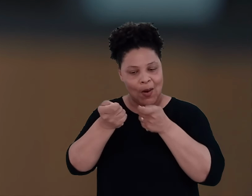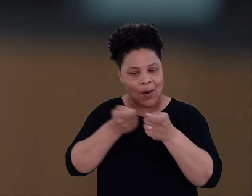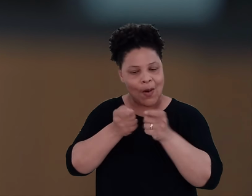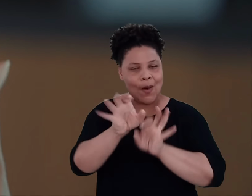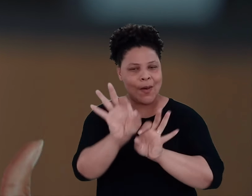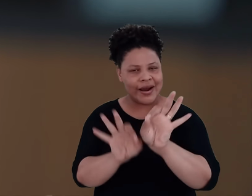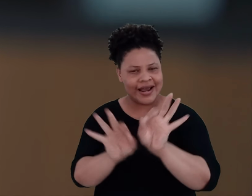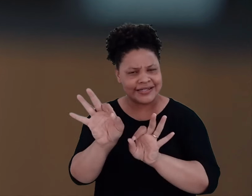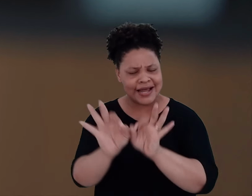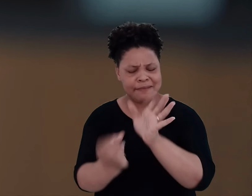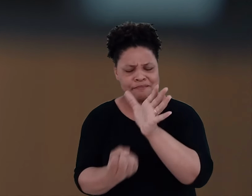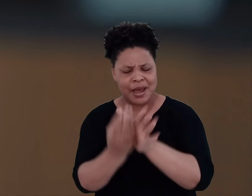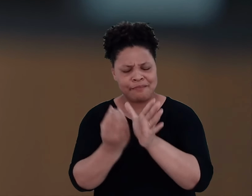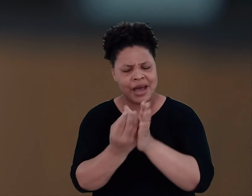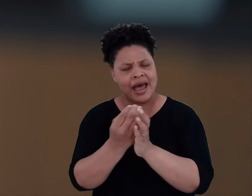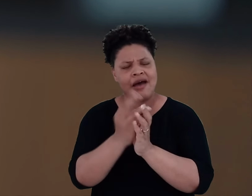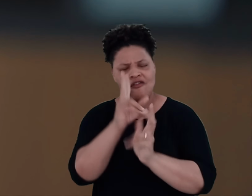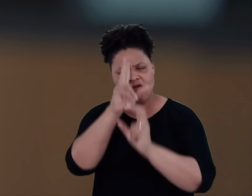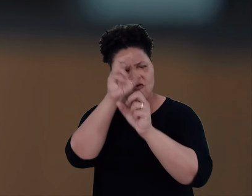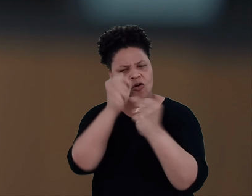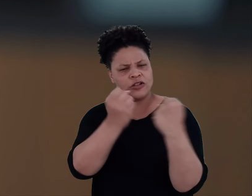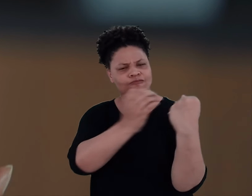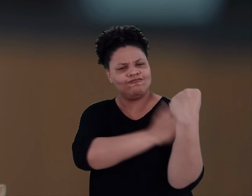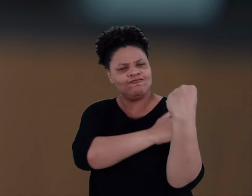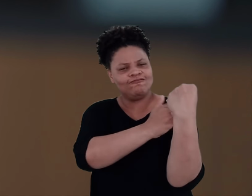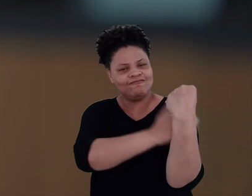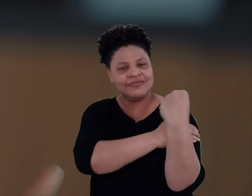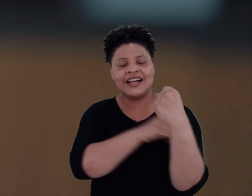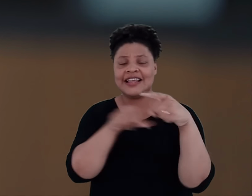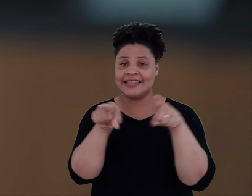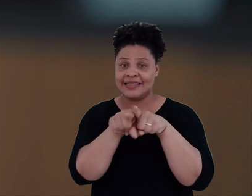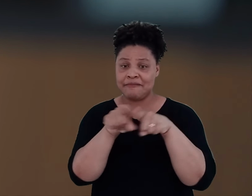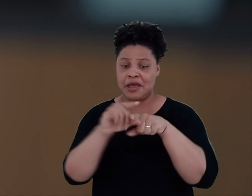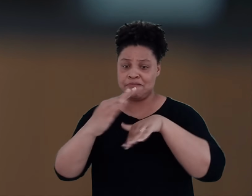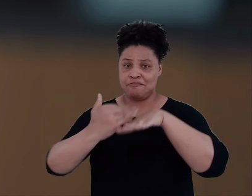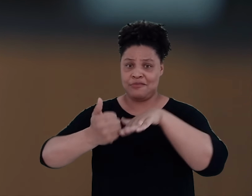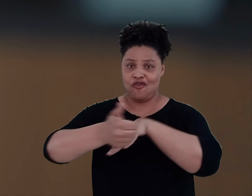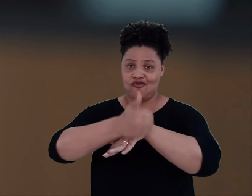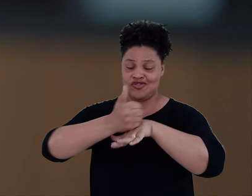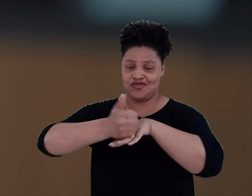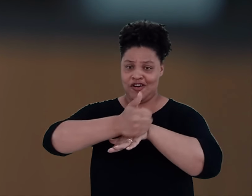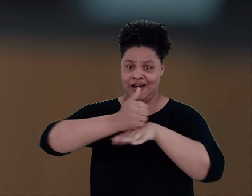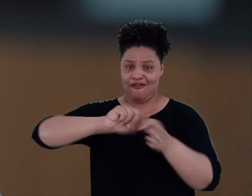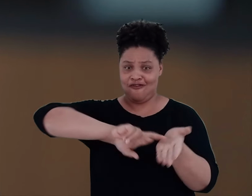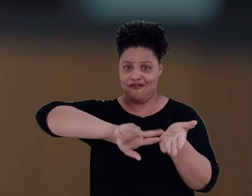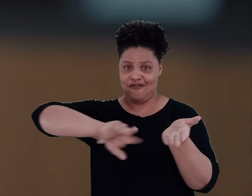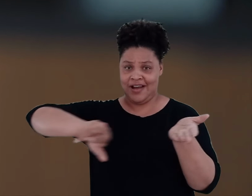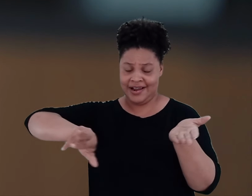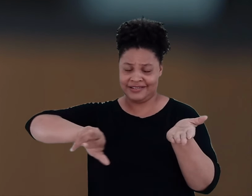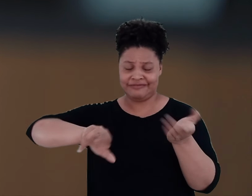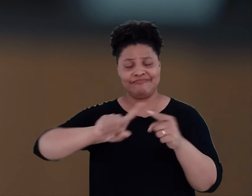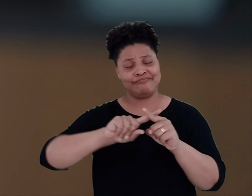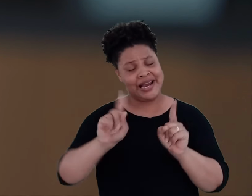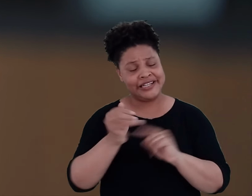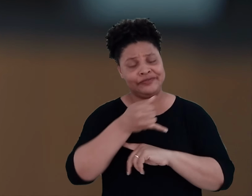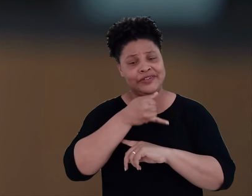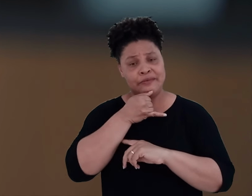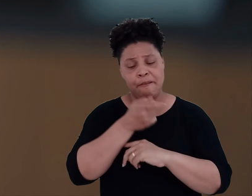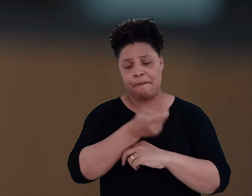povo negro como produtor do jornalismo contra-hegemônico e também como celeiro de profissionais. Mas ainda há poucas iniciativas